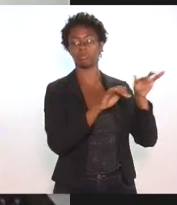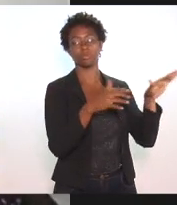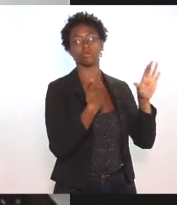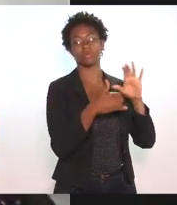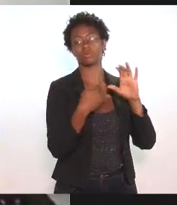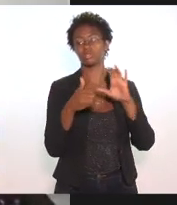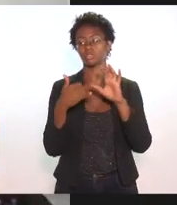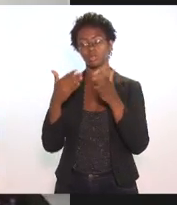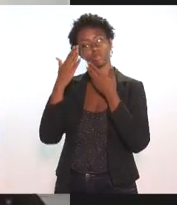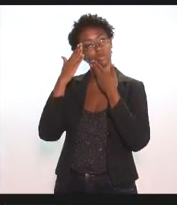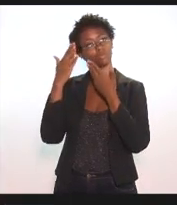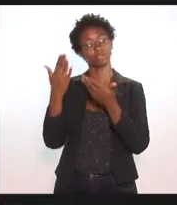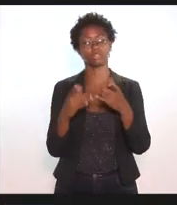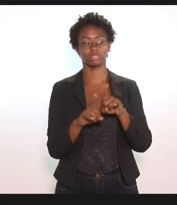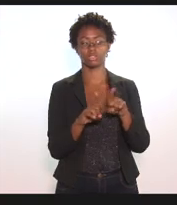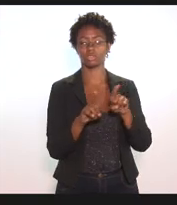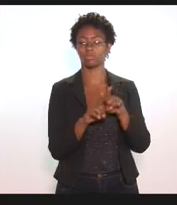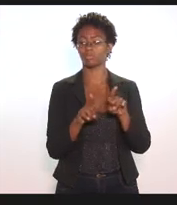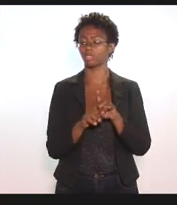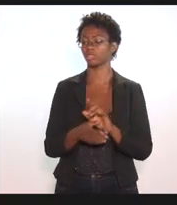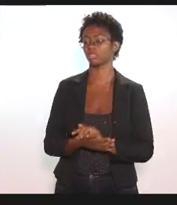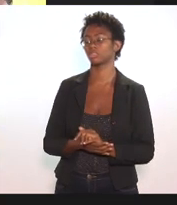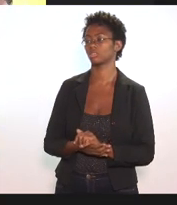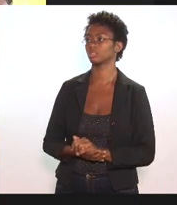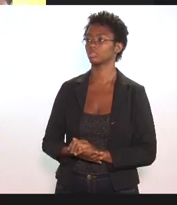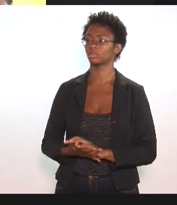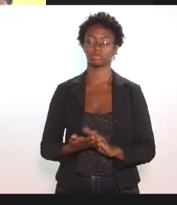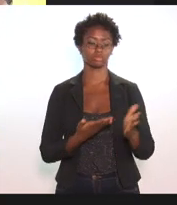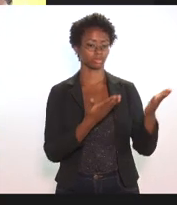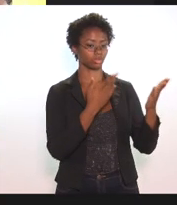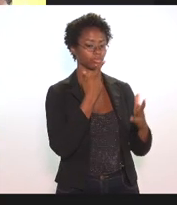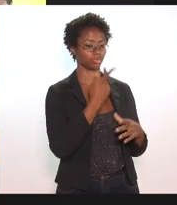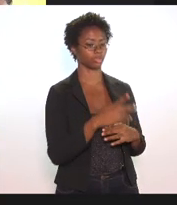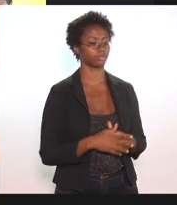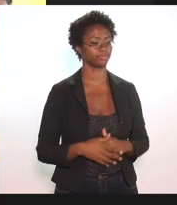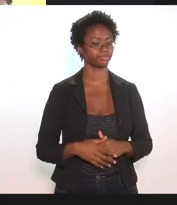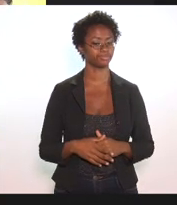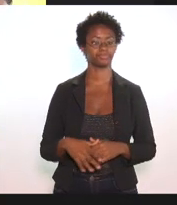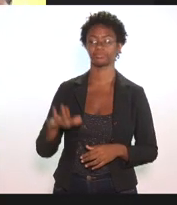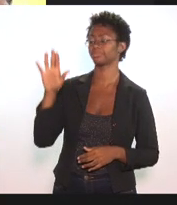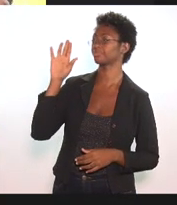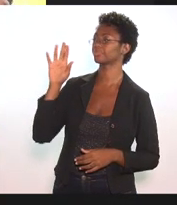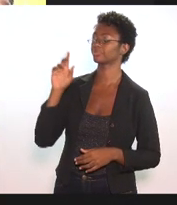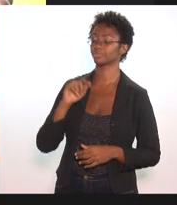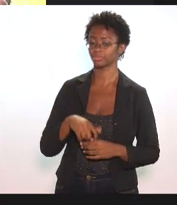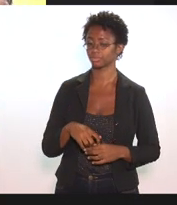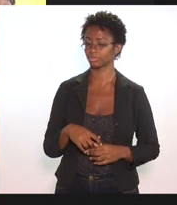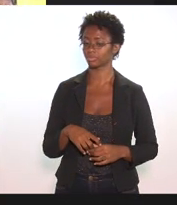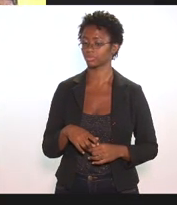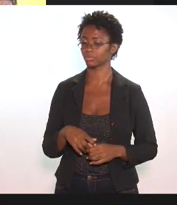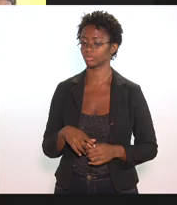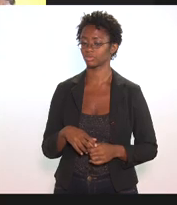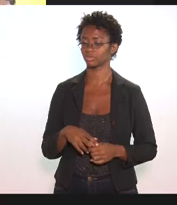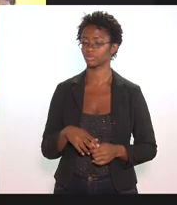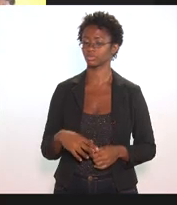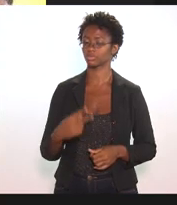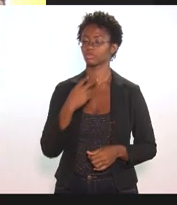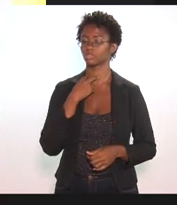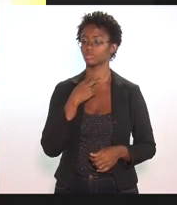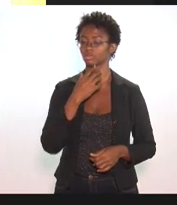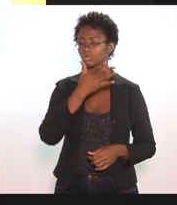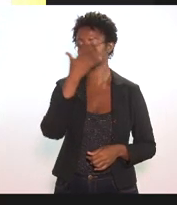WhatsApp. Agradeço demais a ajuda de Vossa Excelência nesse sentido. Deputada Renata? Pois não. Mais um esclarecimento. A